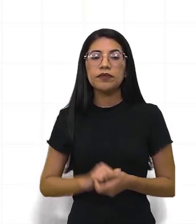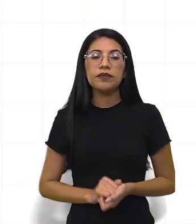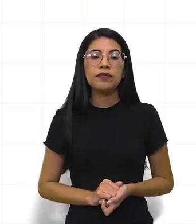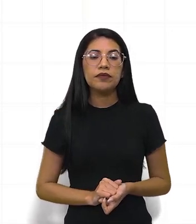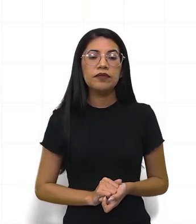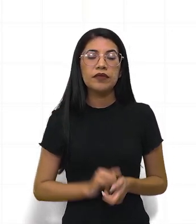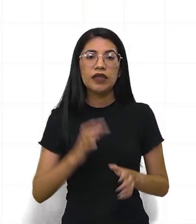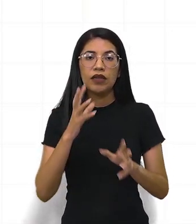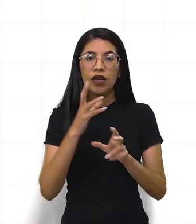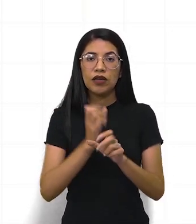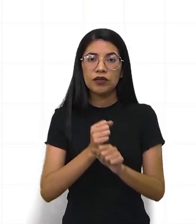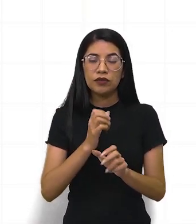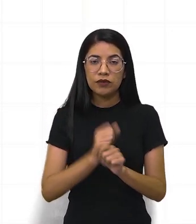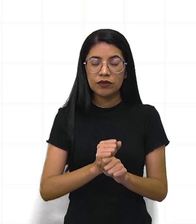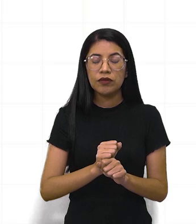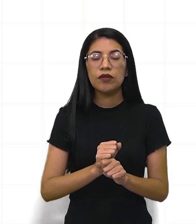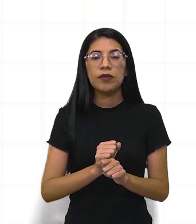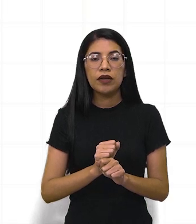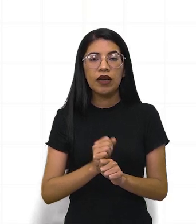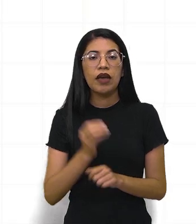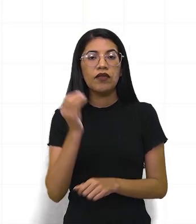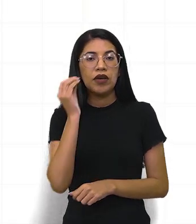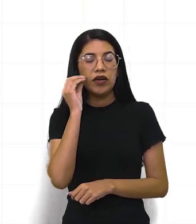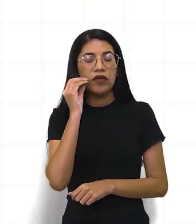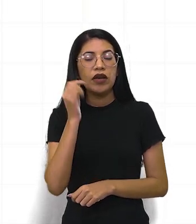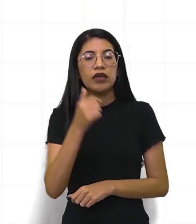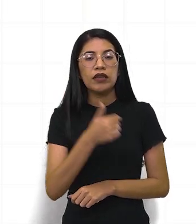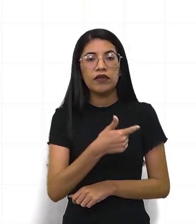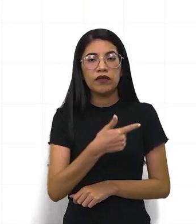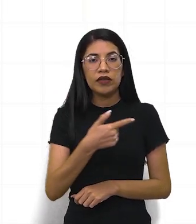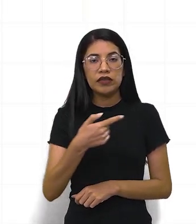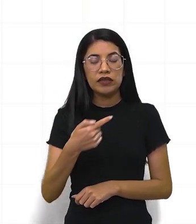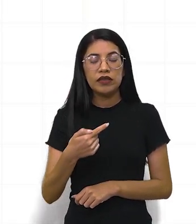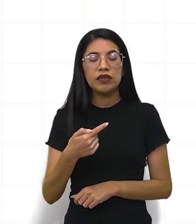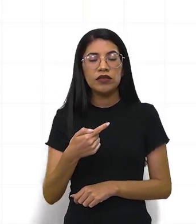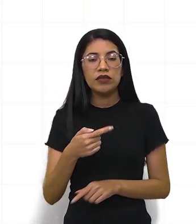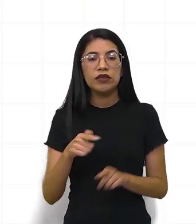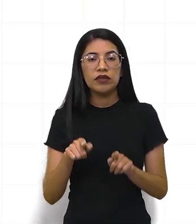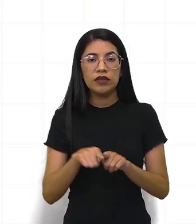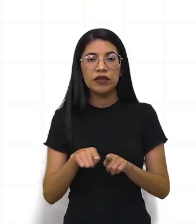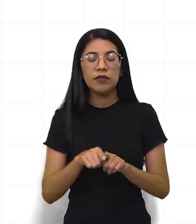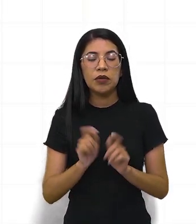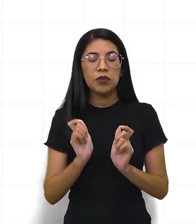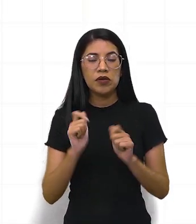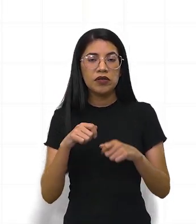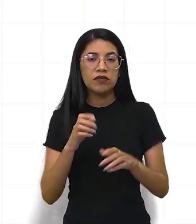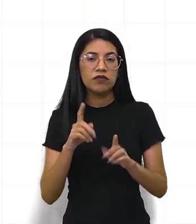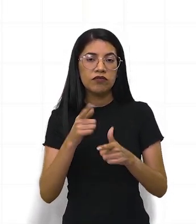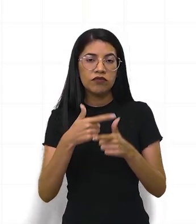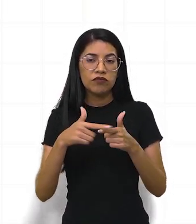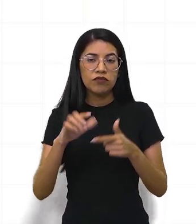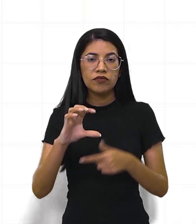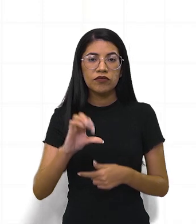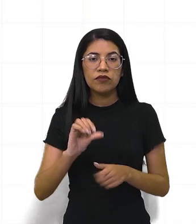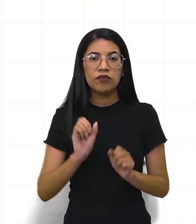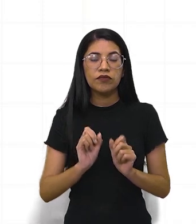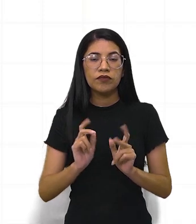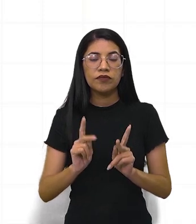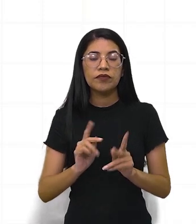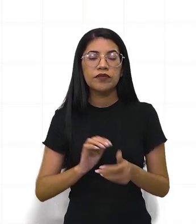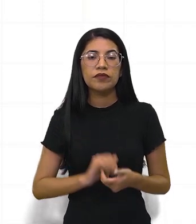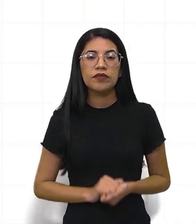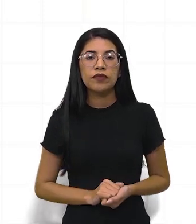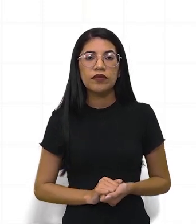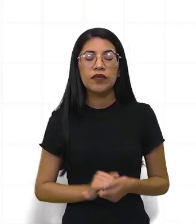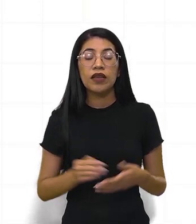todos eles, você vai verificar que dá 27. 27 é divisível por 9. Tá certo? Ok?